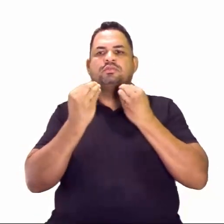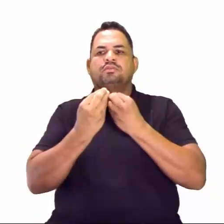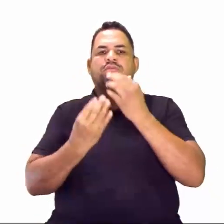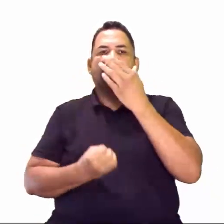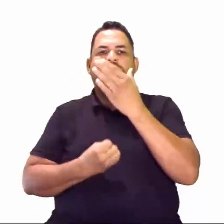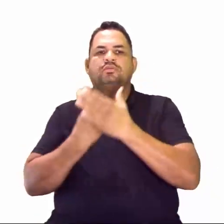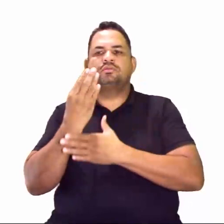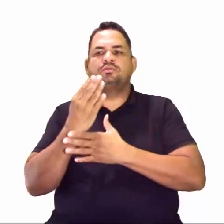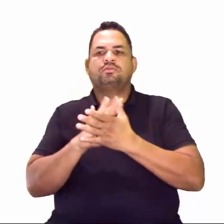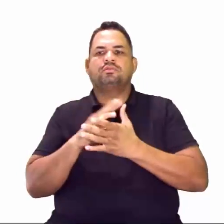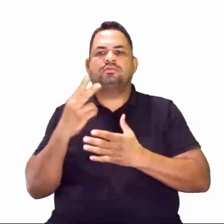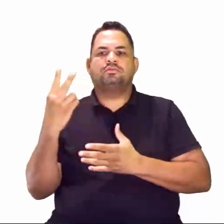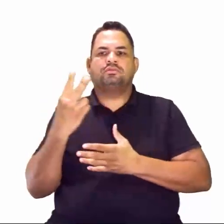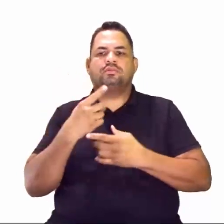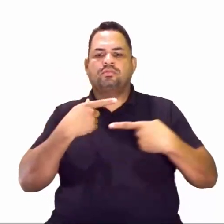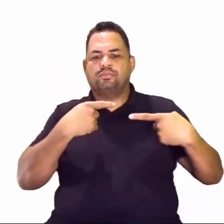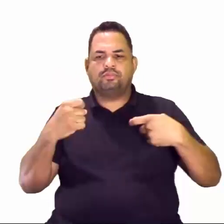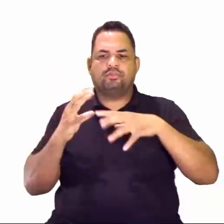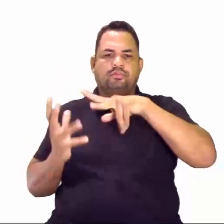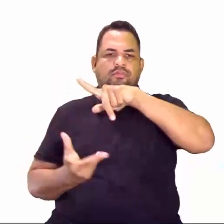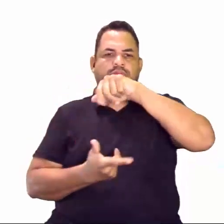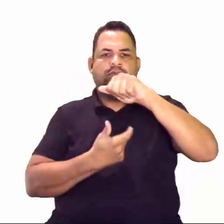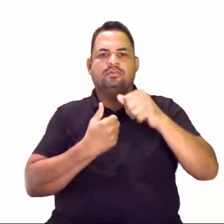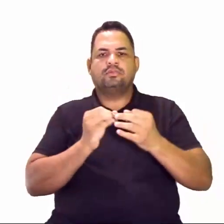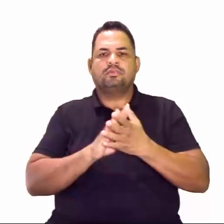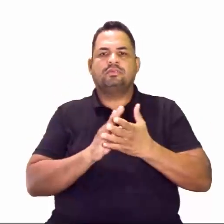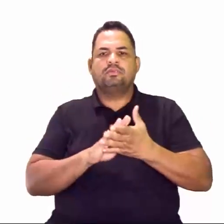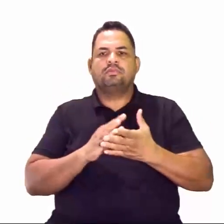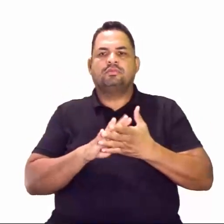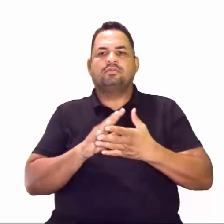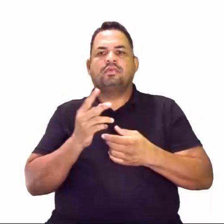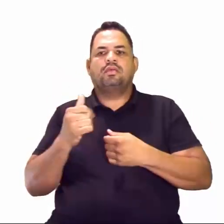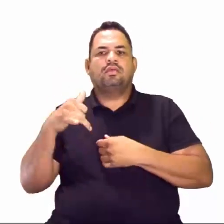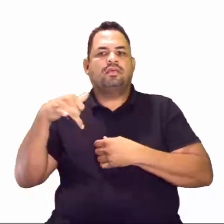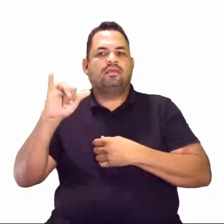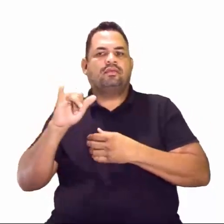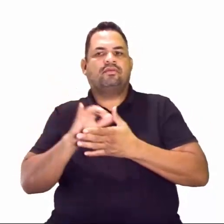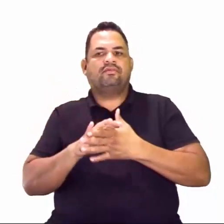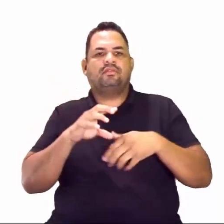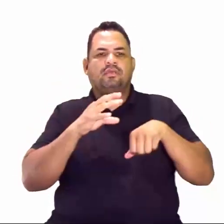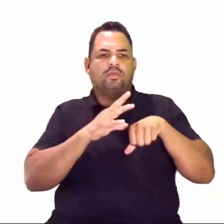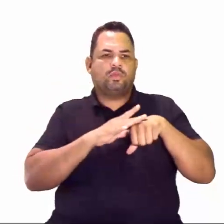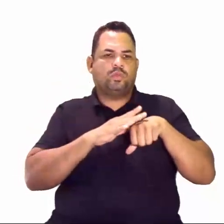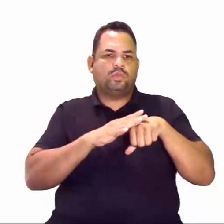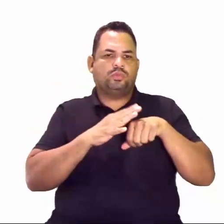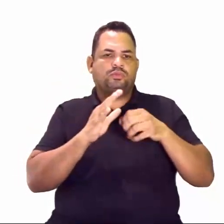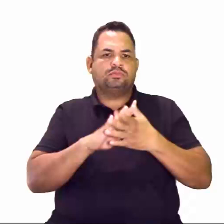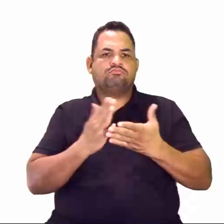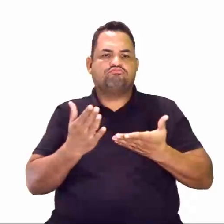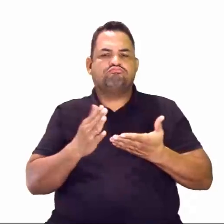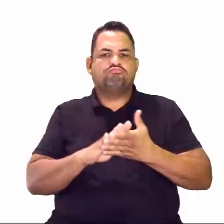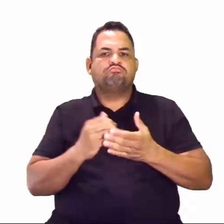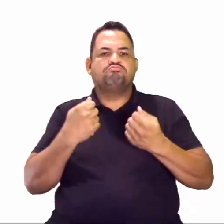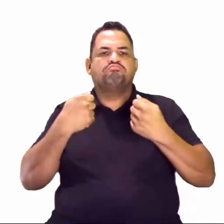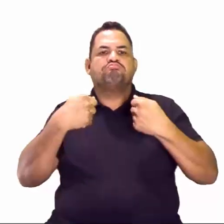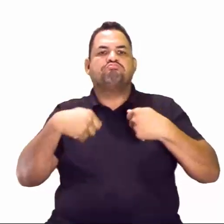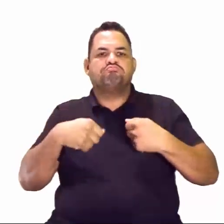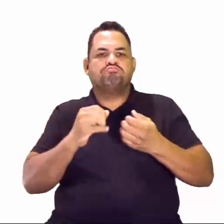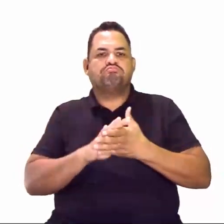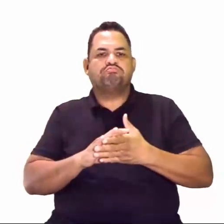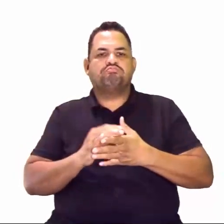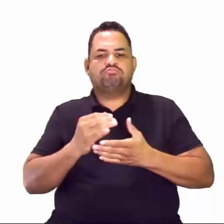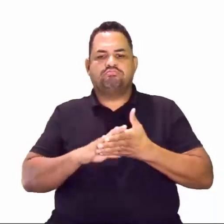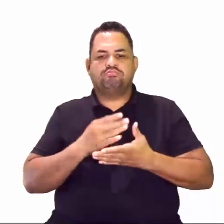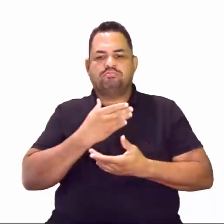criada durante a Segunda Guerra Mundial como forma de prevenir infecções que obrigariam os soldados